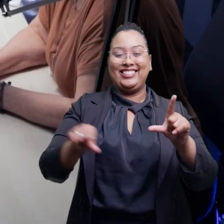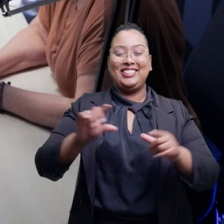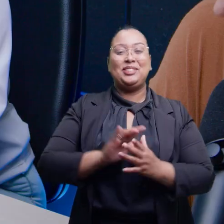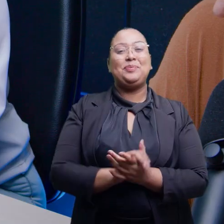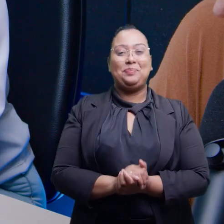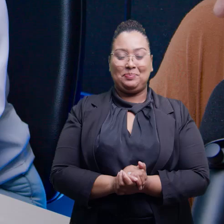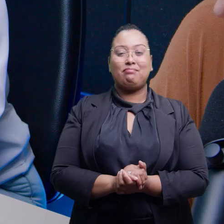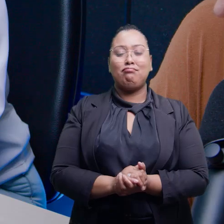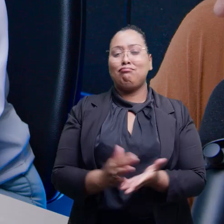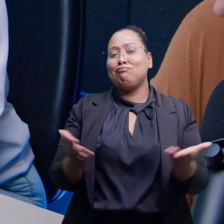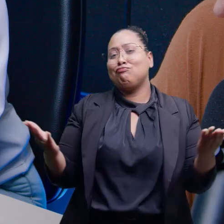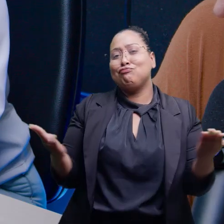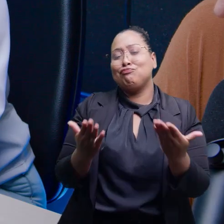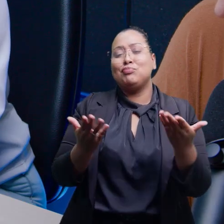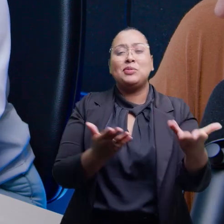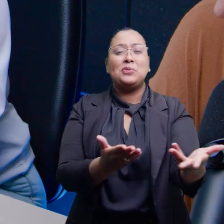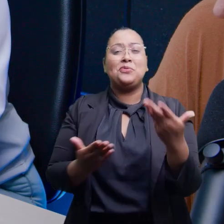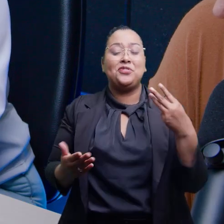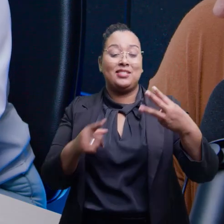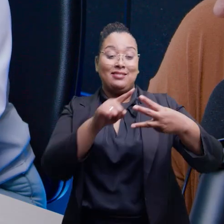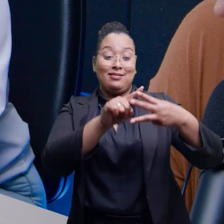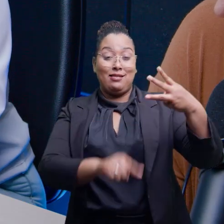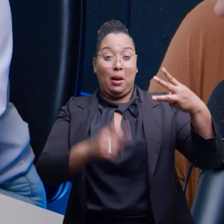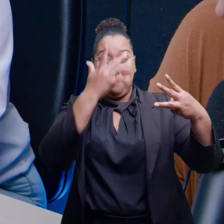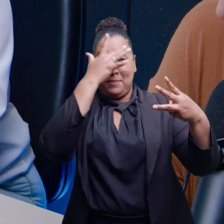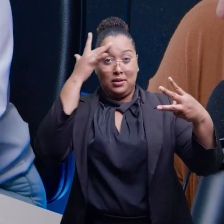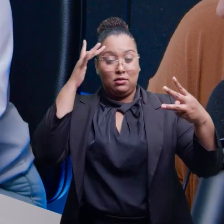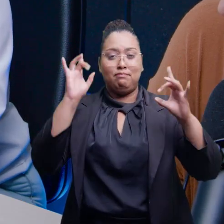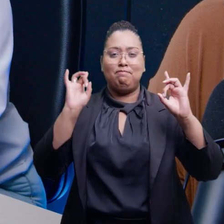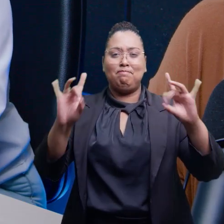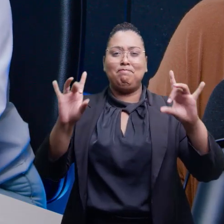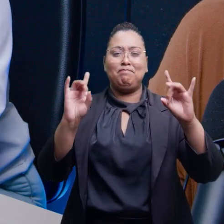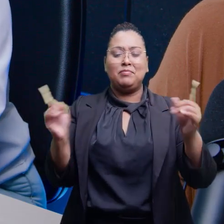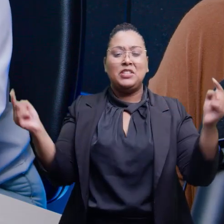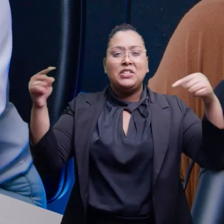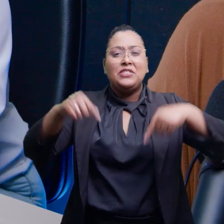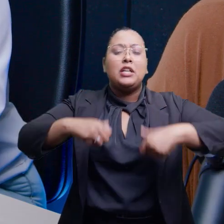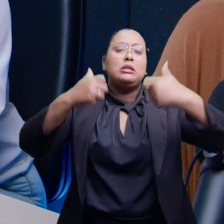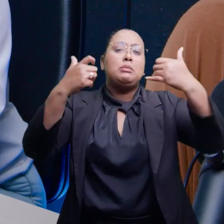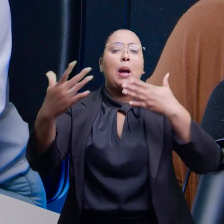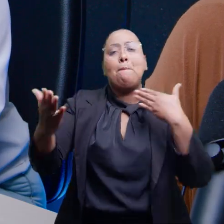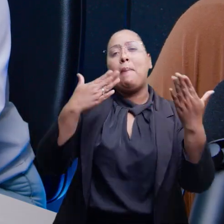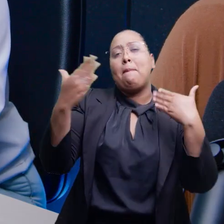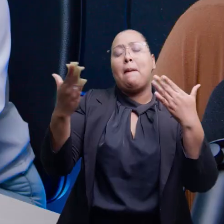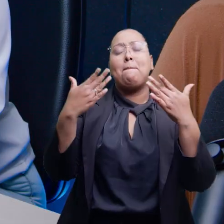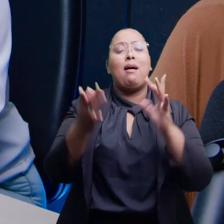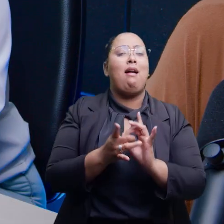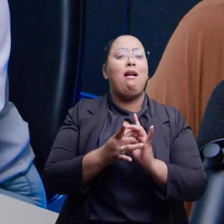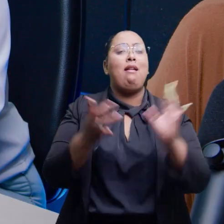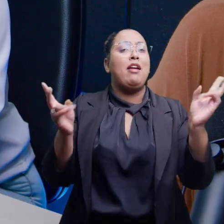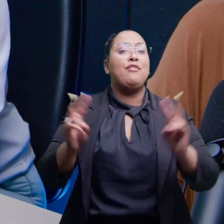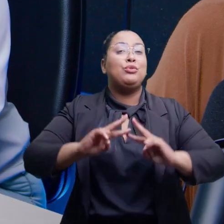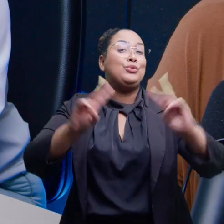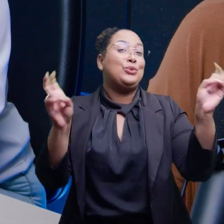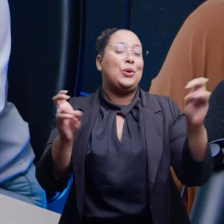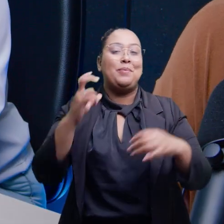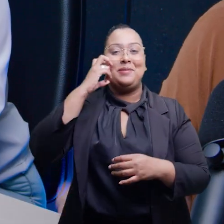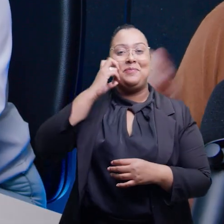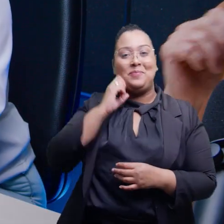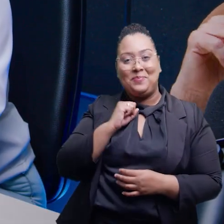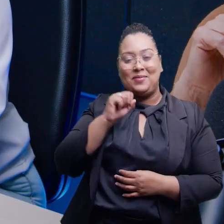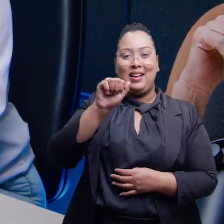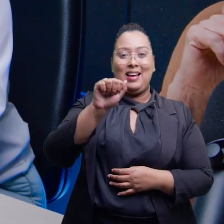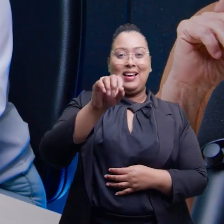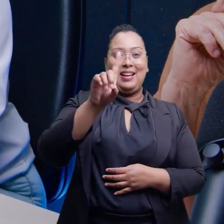de áudio. Nesse episódio, trouxemos 3 pessoas muito especiais para falar de uma forma livre e ampla sobre a